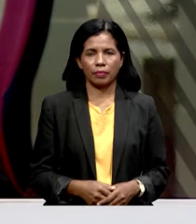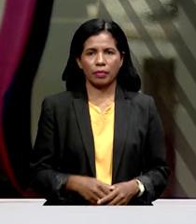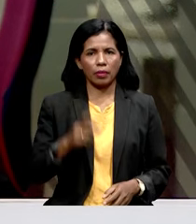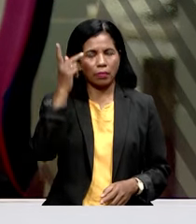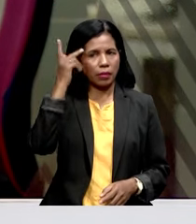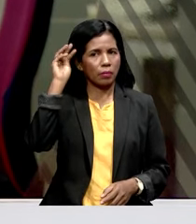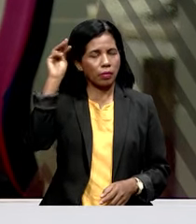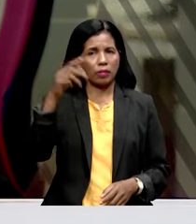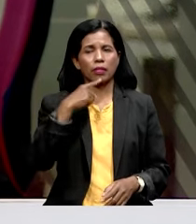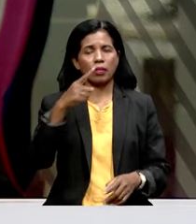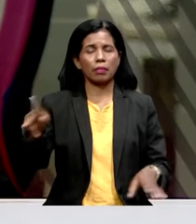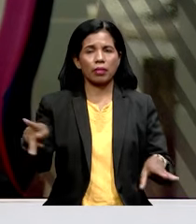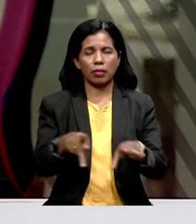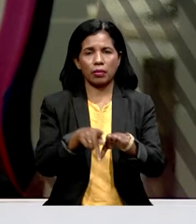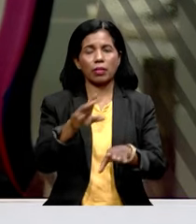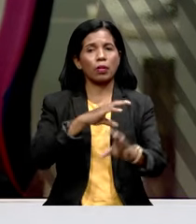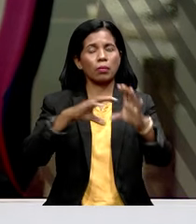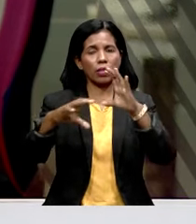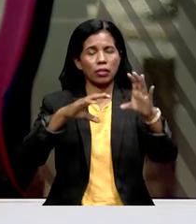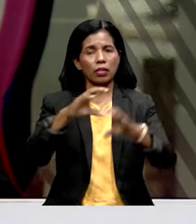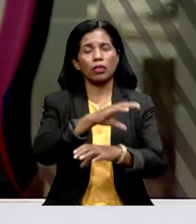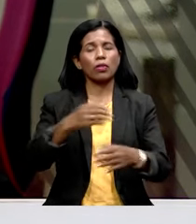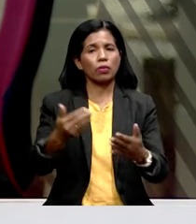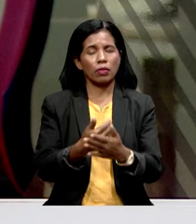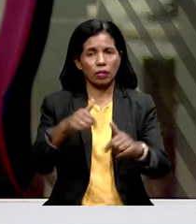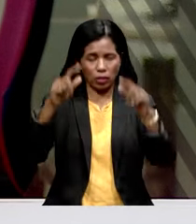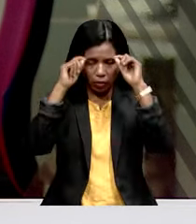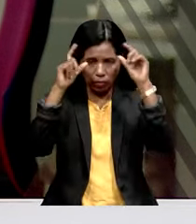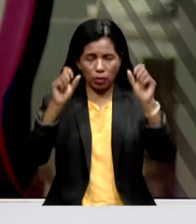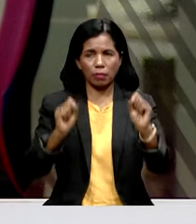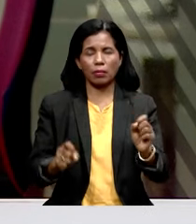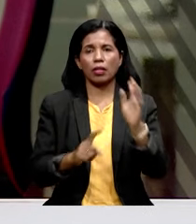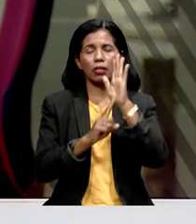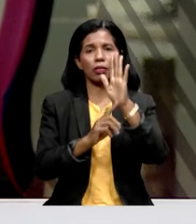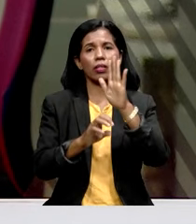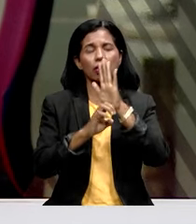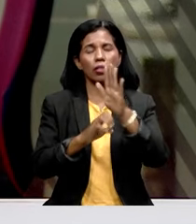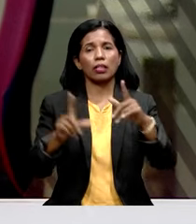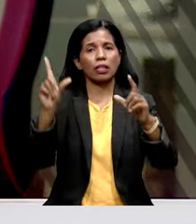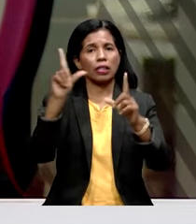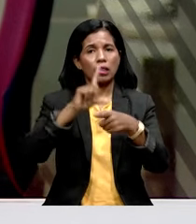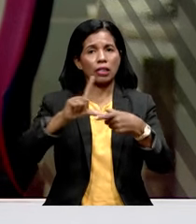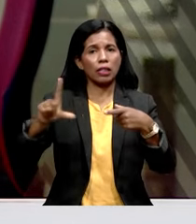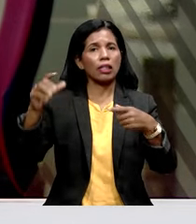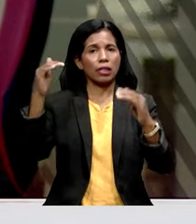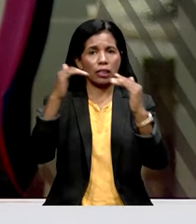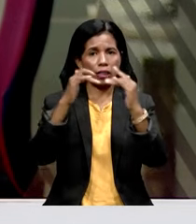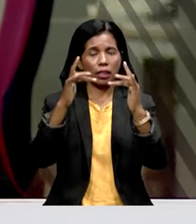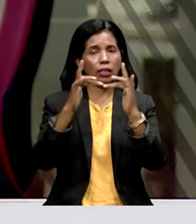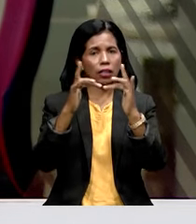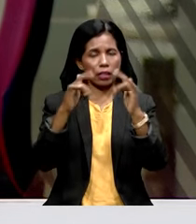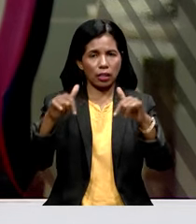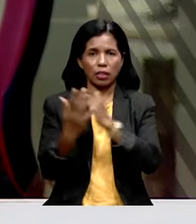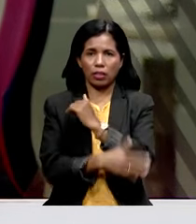Primeiro-Ministro considera a presença do operador de telecomunicação Fonsira Timor-Leste pela melhora de aquilutar linha internet e a relar.